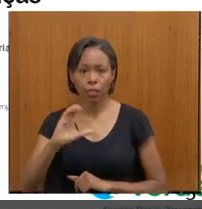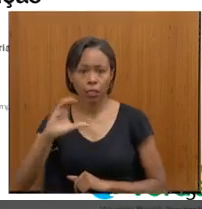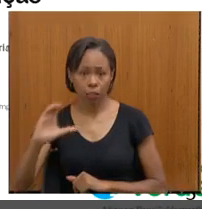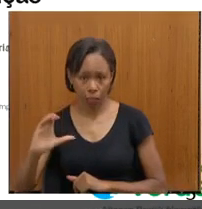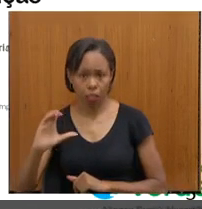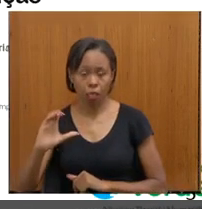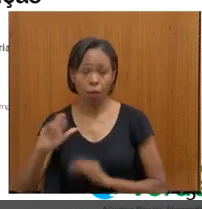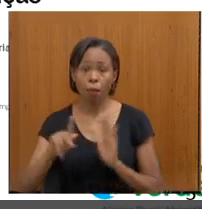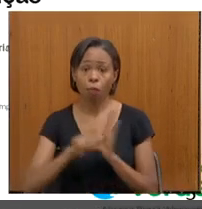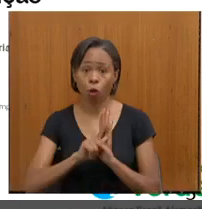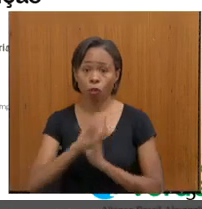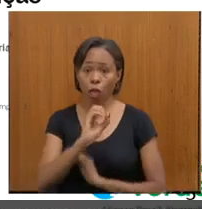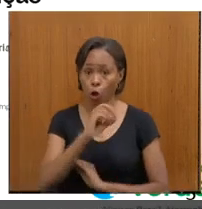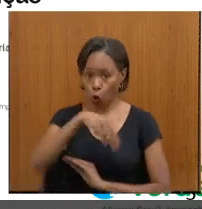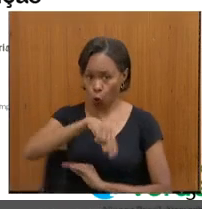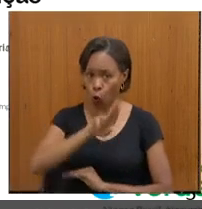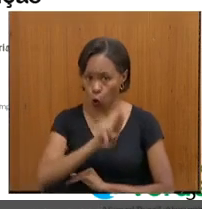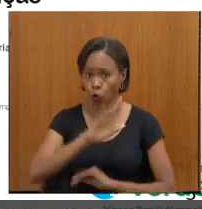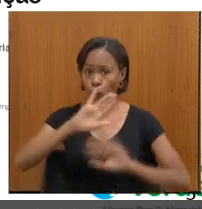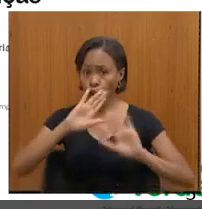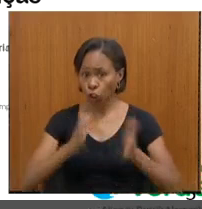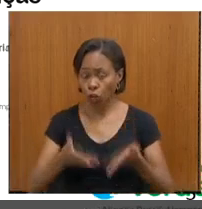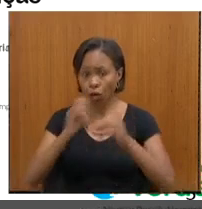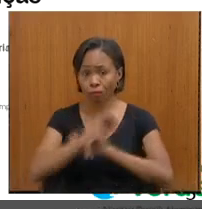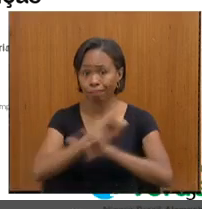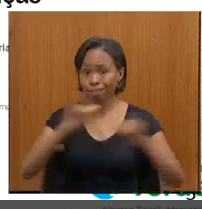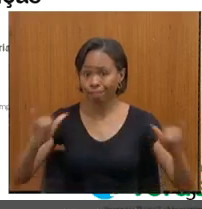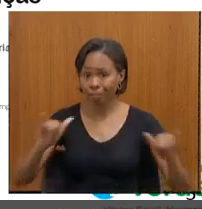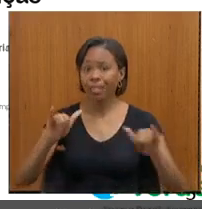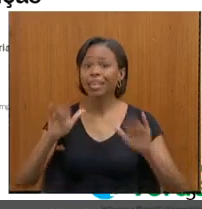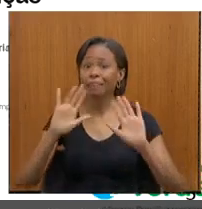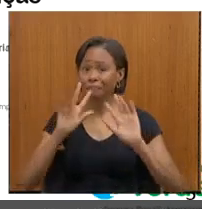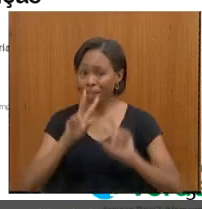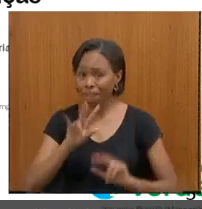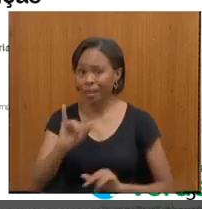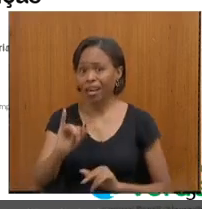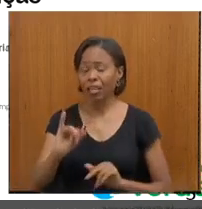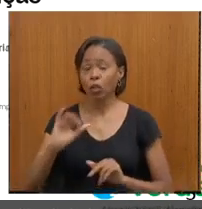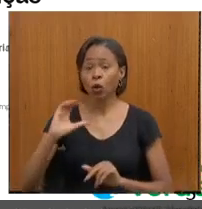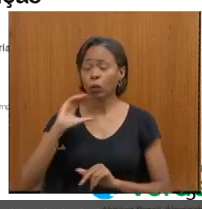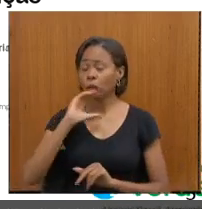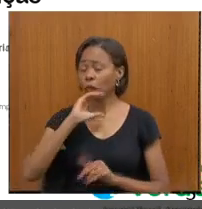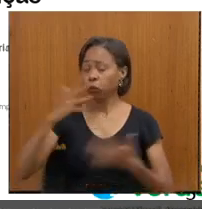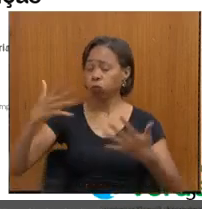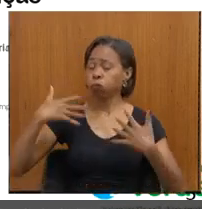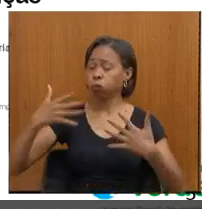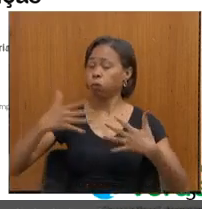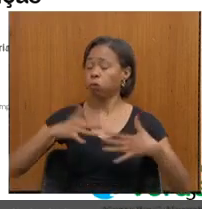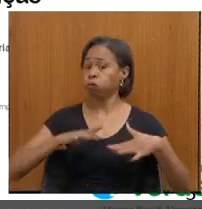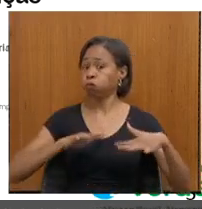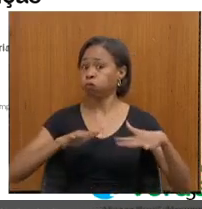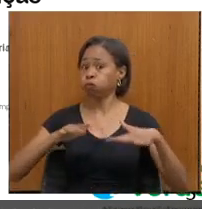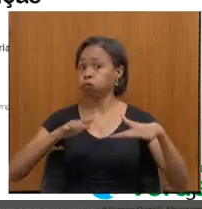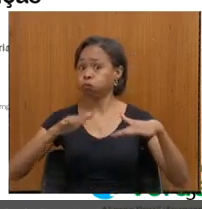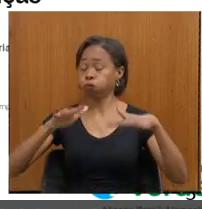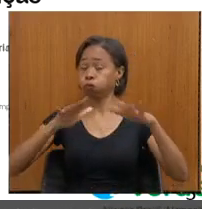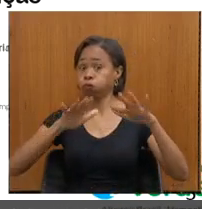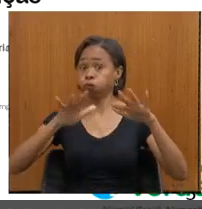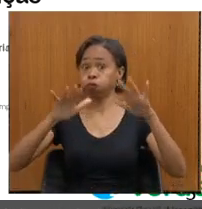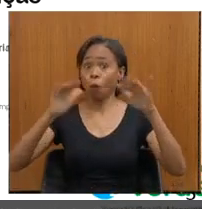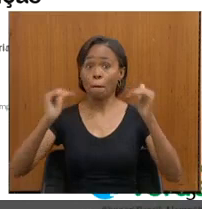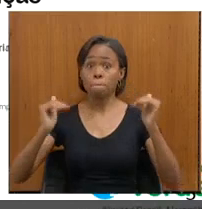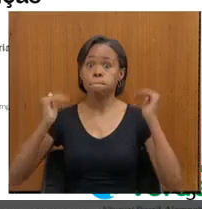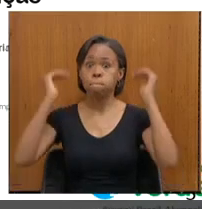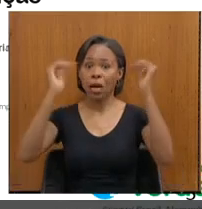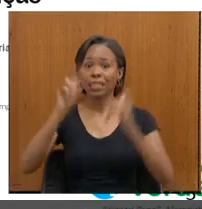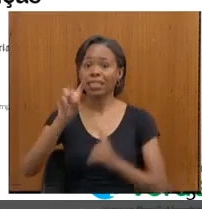já confirmou em duas décadas a temperatura vai subir realmente 1,5 calça já é fato mas o